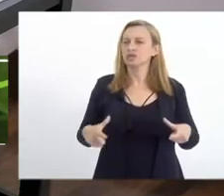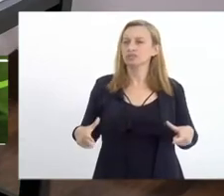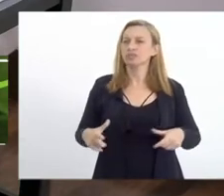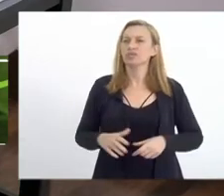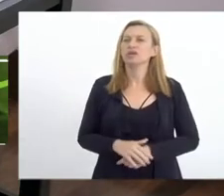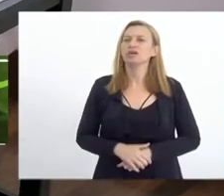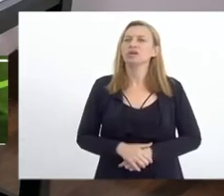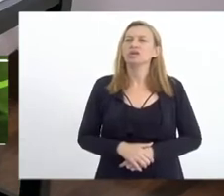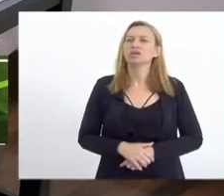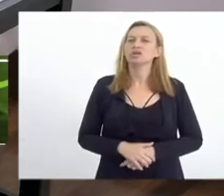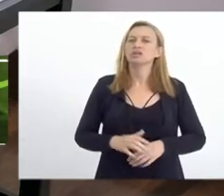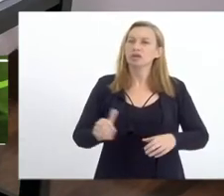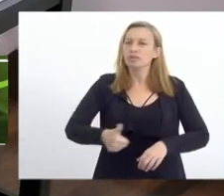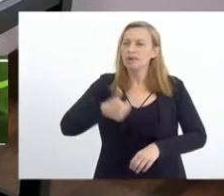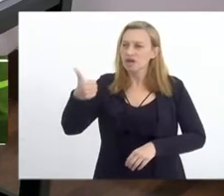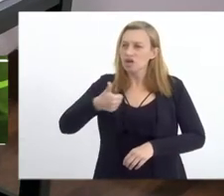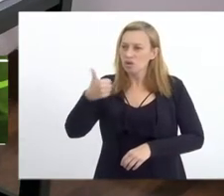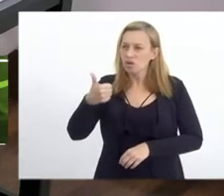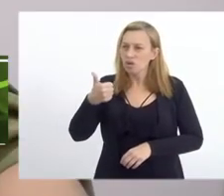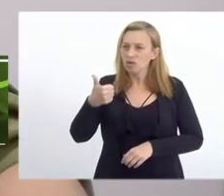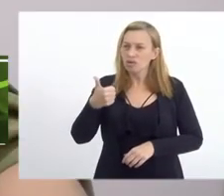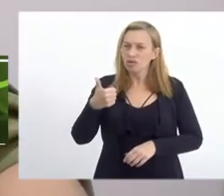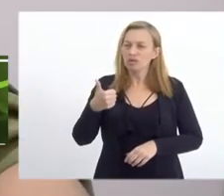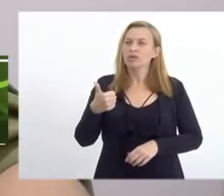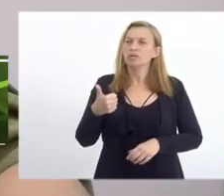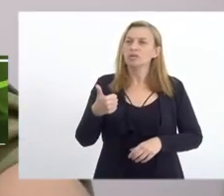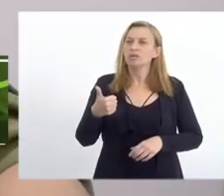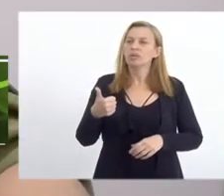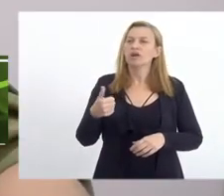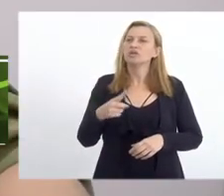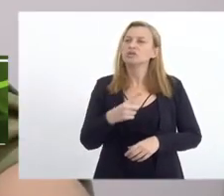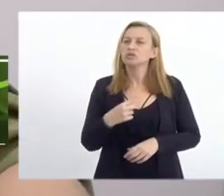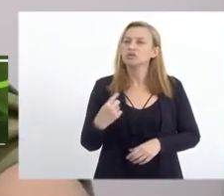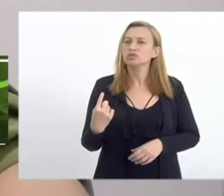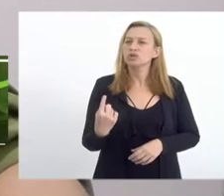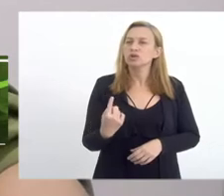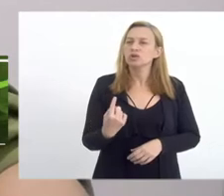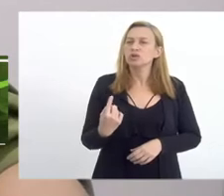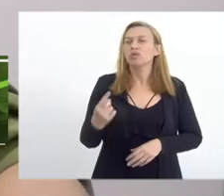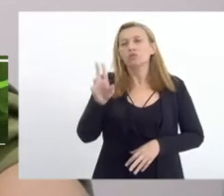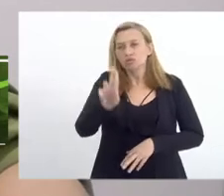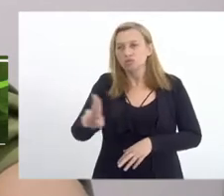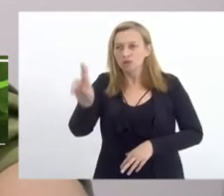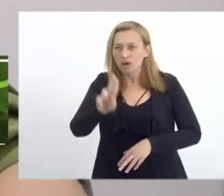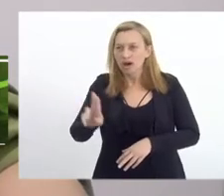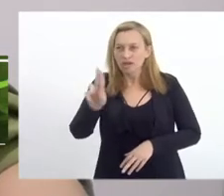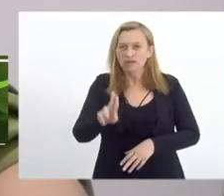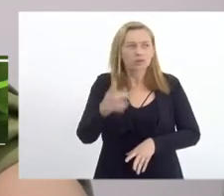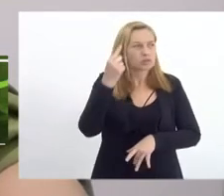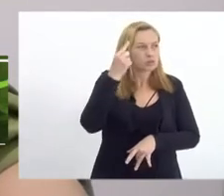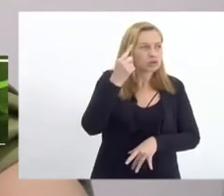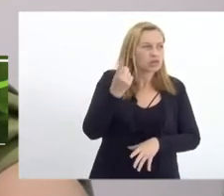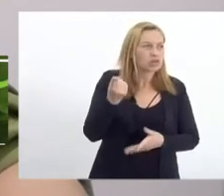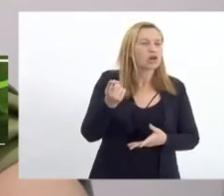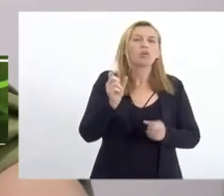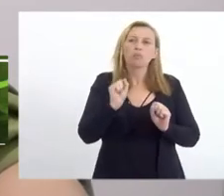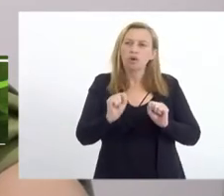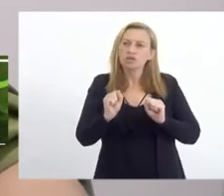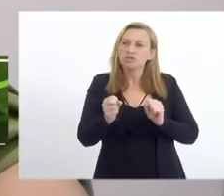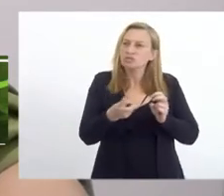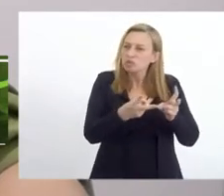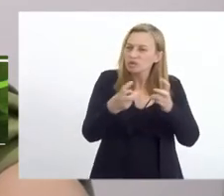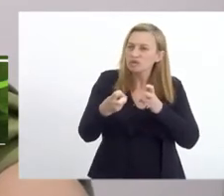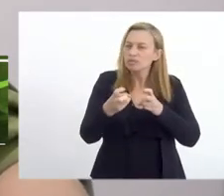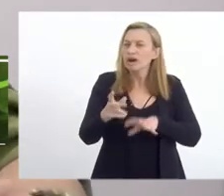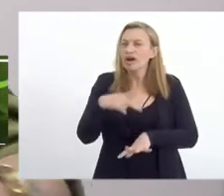nosso passageiro, ter uma melhor experiência, né? Que a Azul, que é uma empresa que ela não pensa só em administração e aeroportos. Como a gente já pode observar as falas